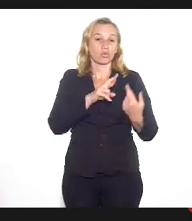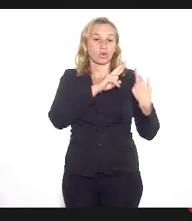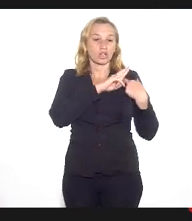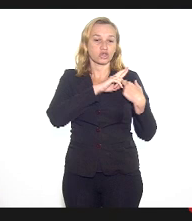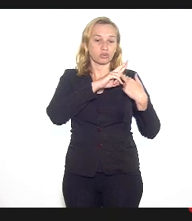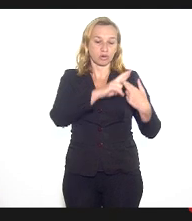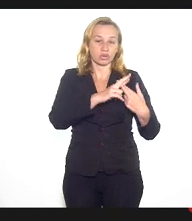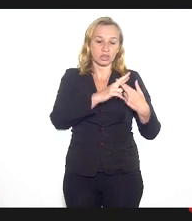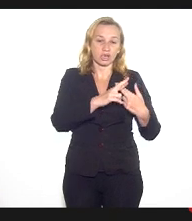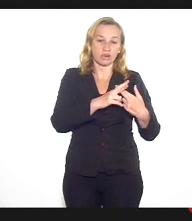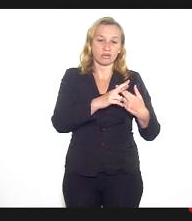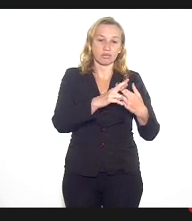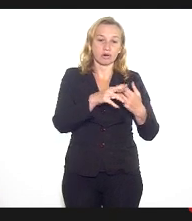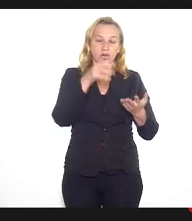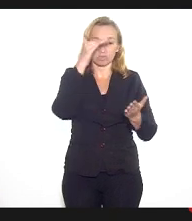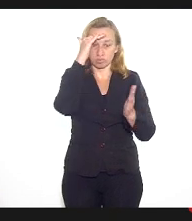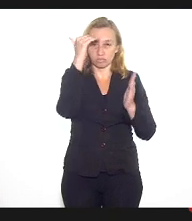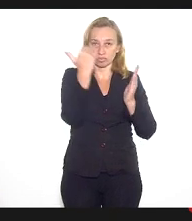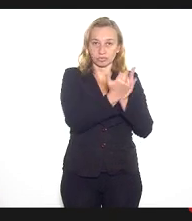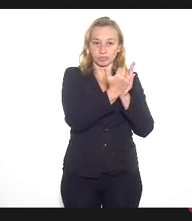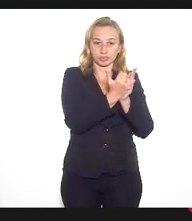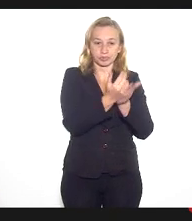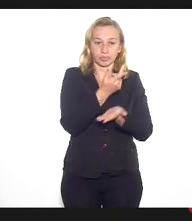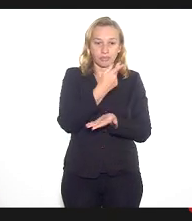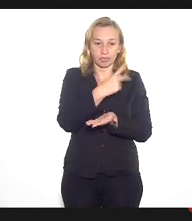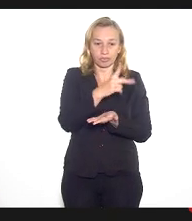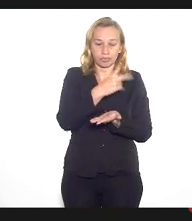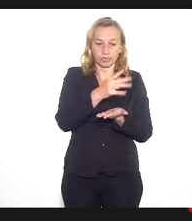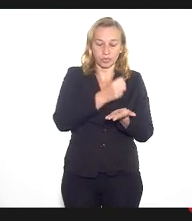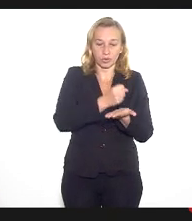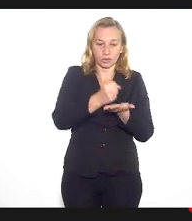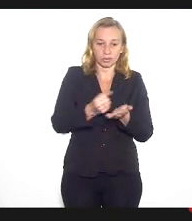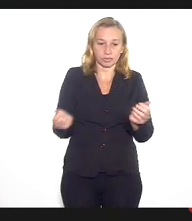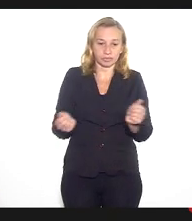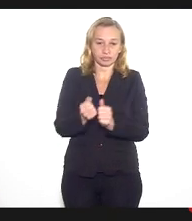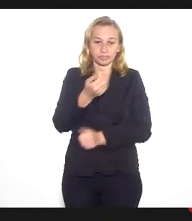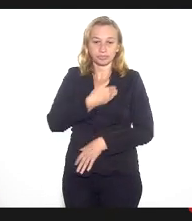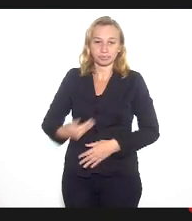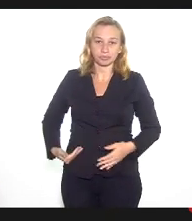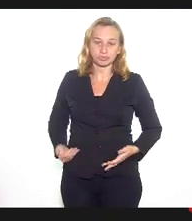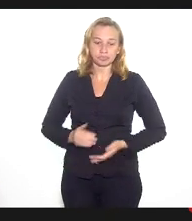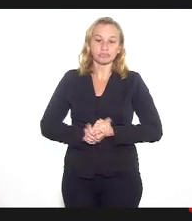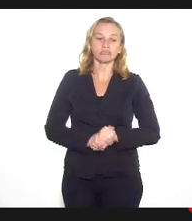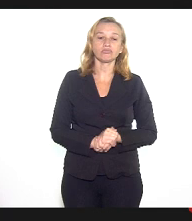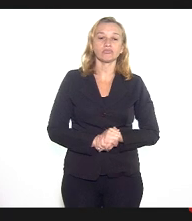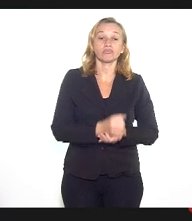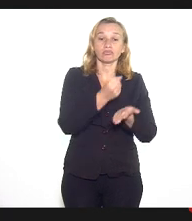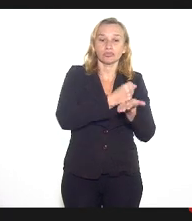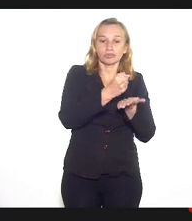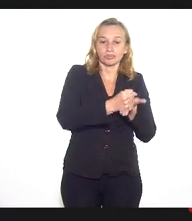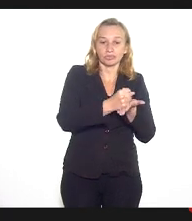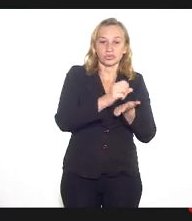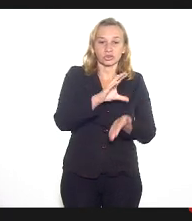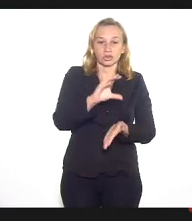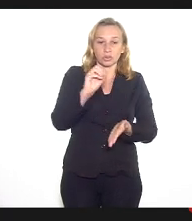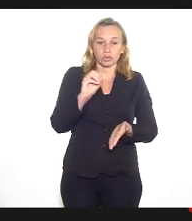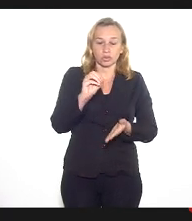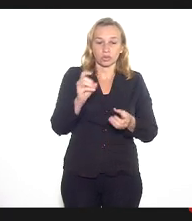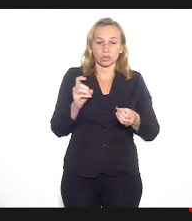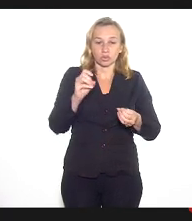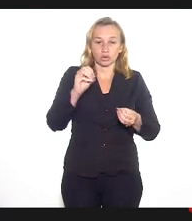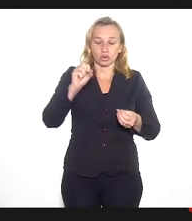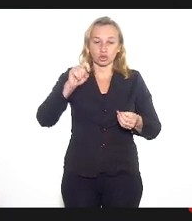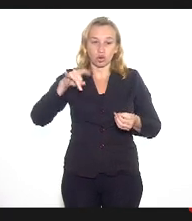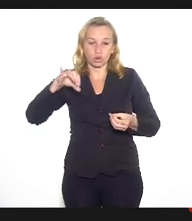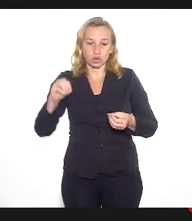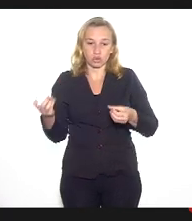cumprimento das obrigações derivadas do contrato perante o governo. O contrato de consórcio ele é necessário para